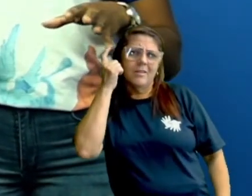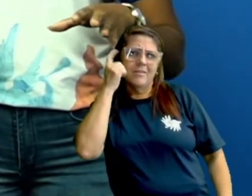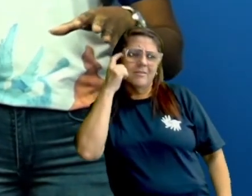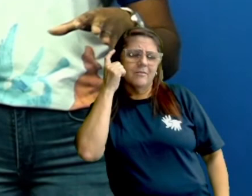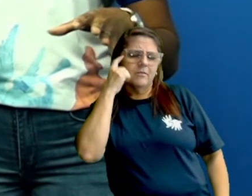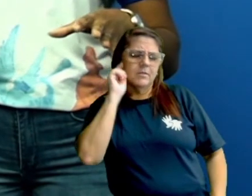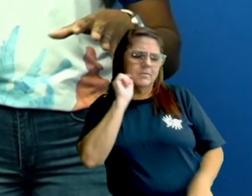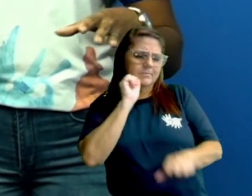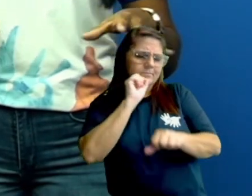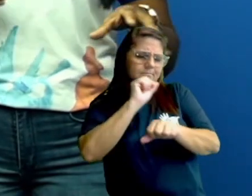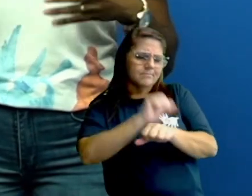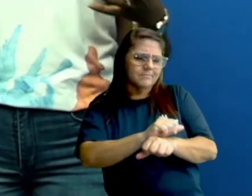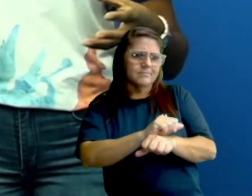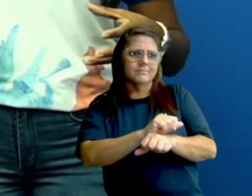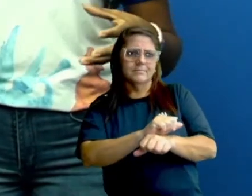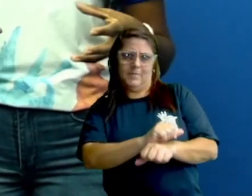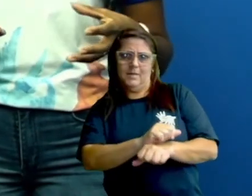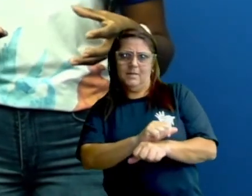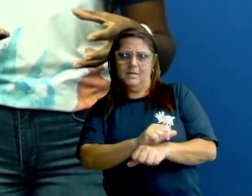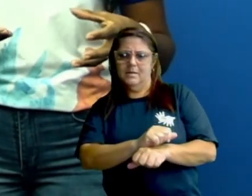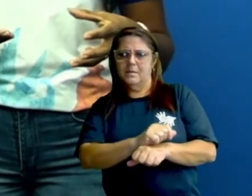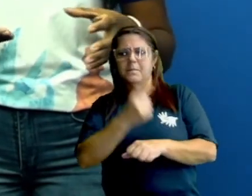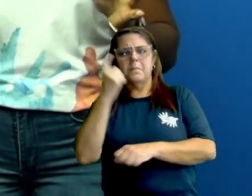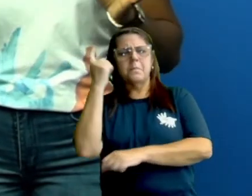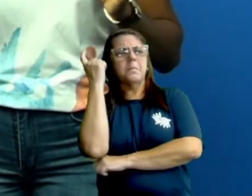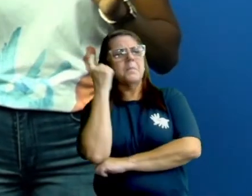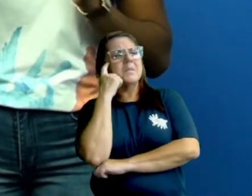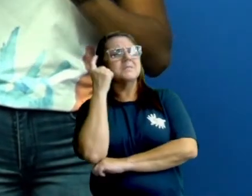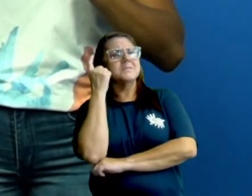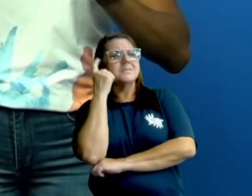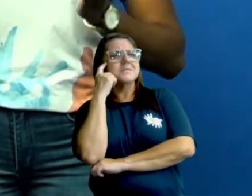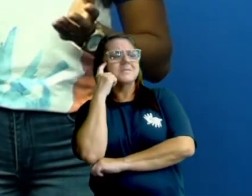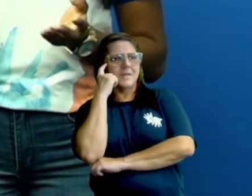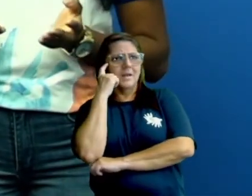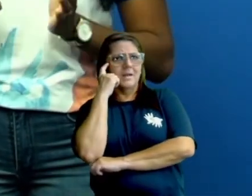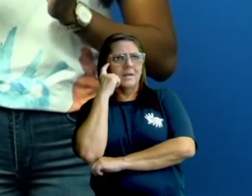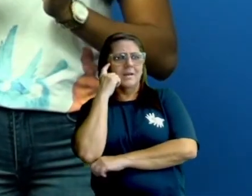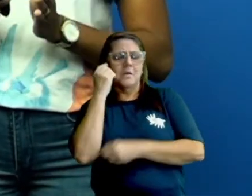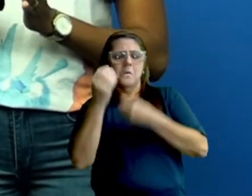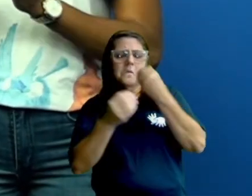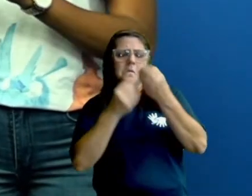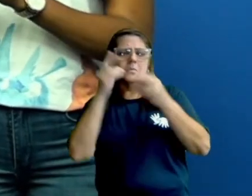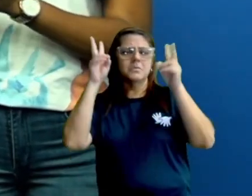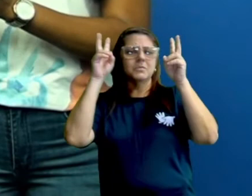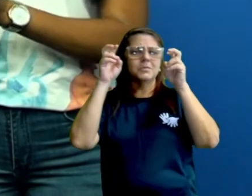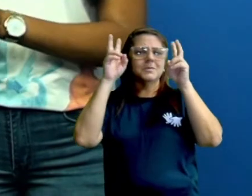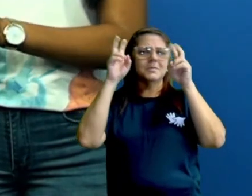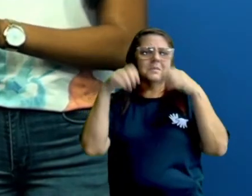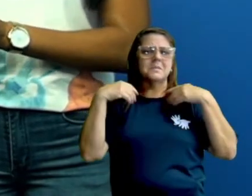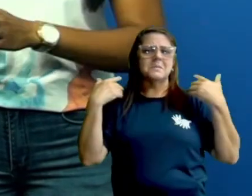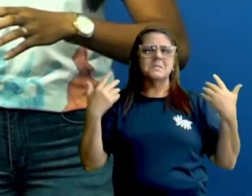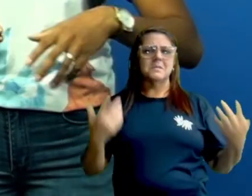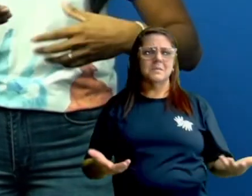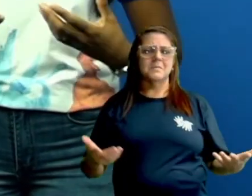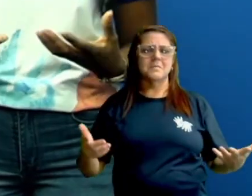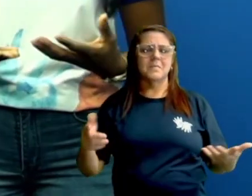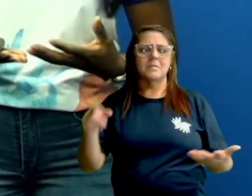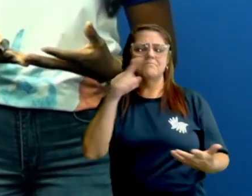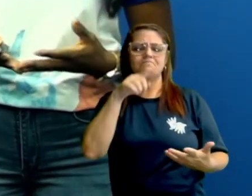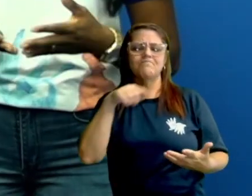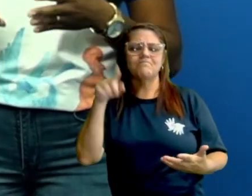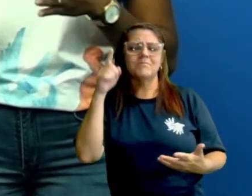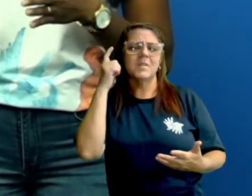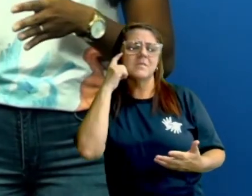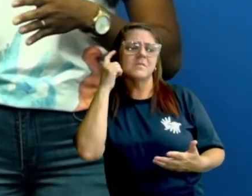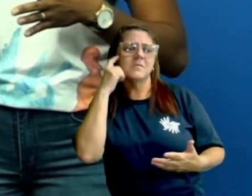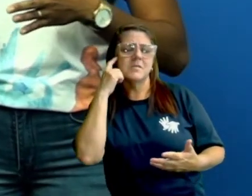gente para um pouquinho para analisar. É o refletir. E o tema de hoje é exatamente para a gente refletir nessas